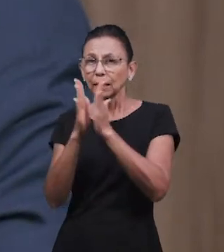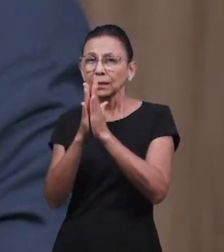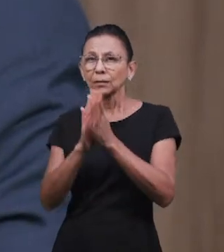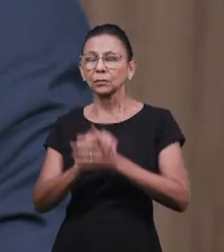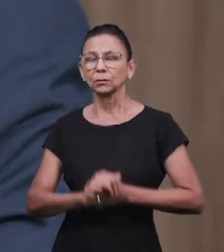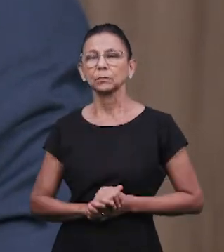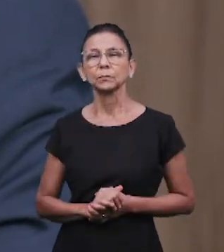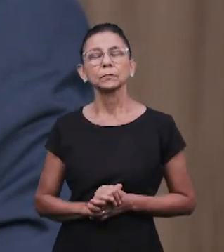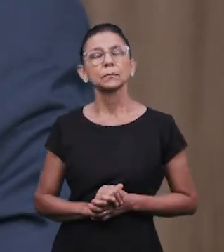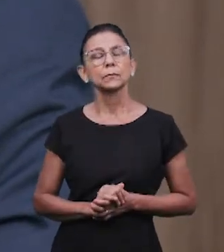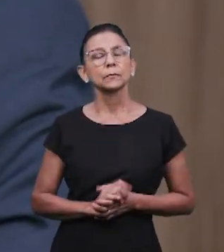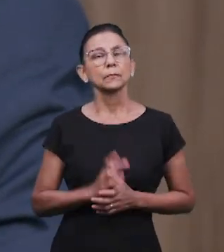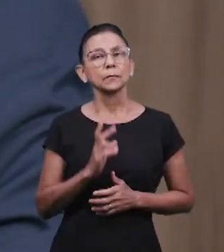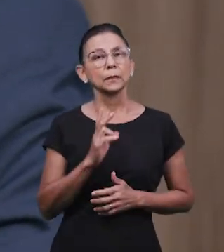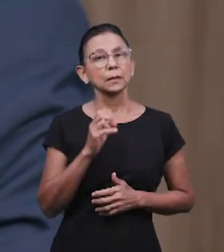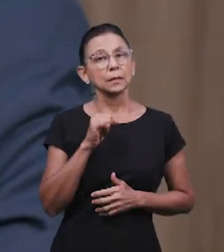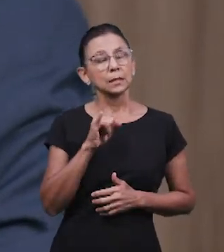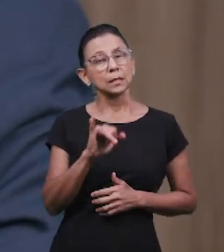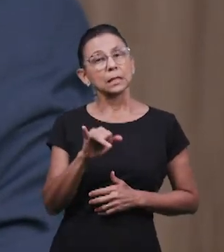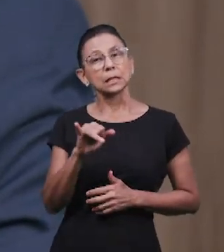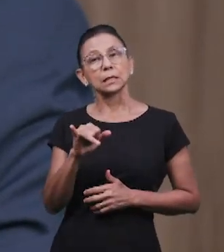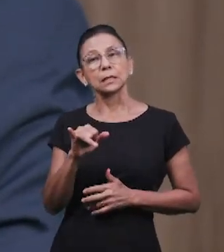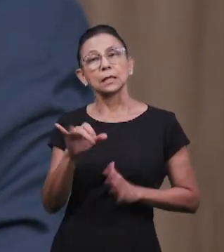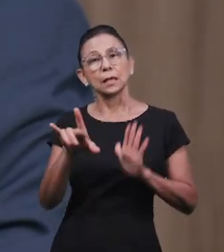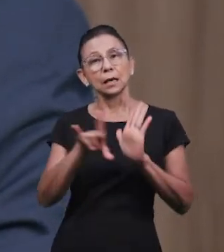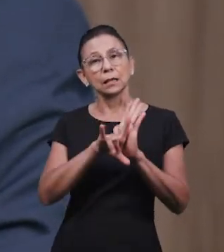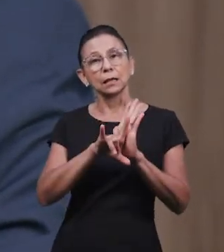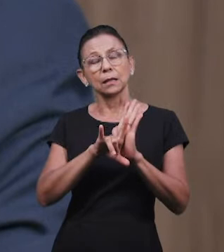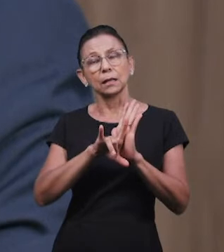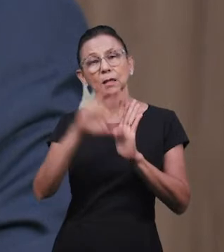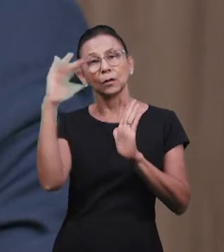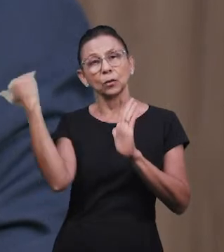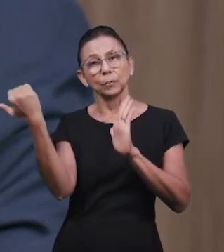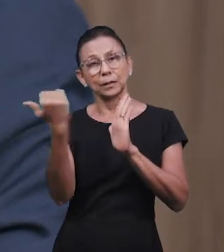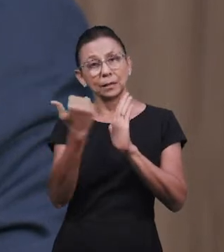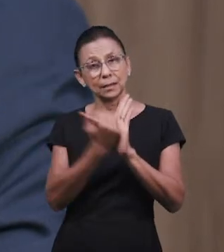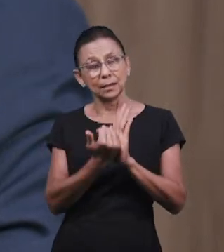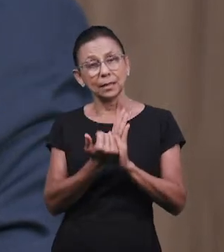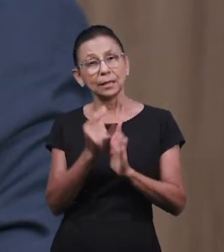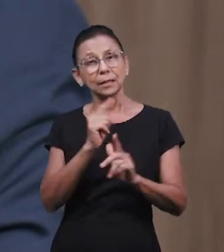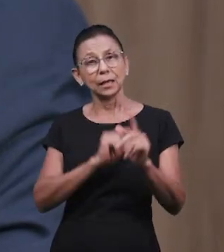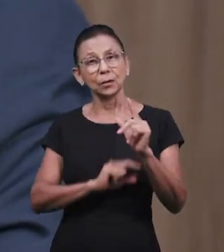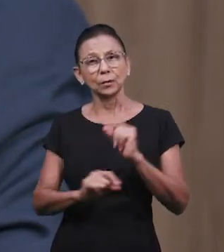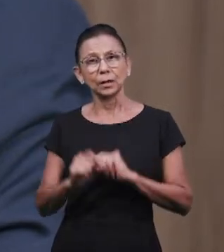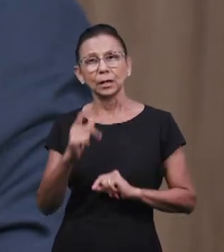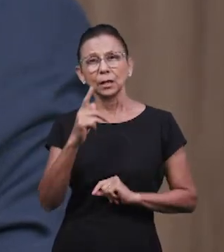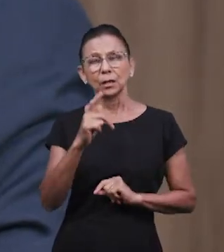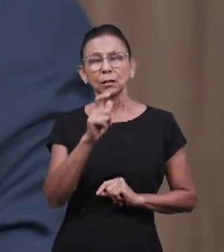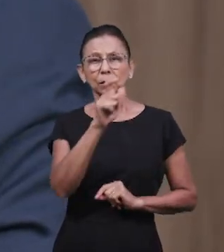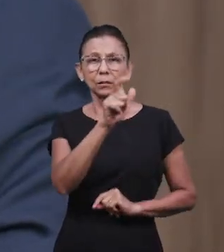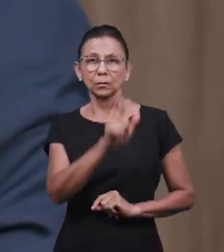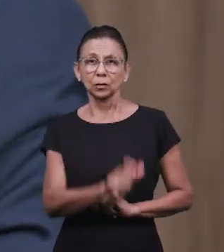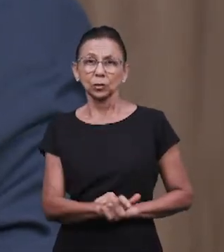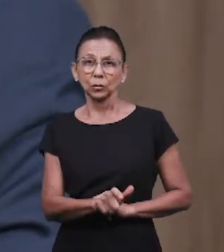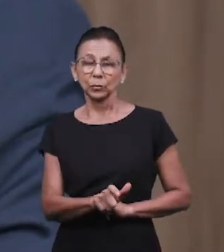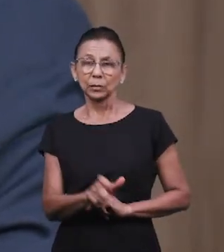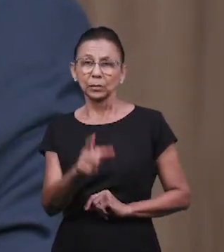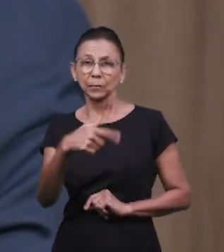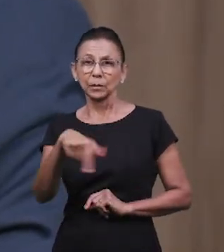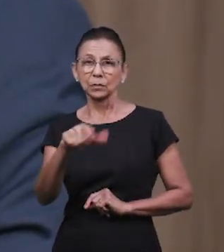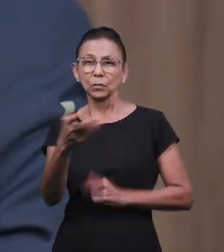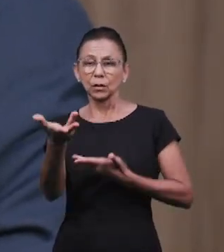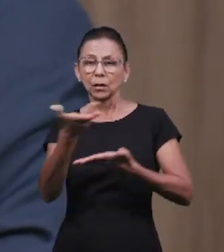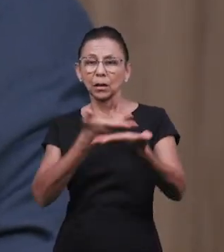todavia, se cumprides conforme a escritura, a lei real, amarás ao teu próximo como a ti mesmo, e bem